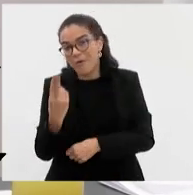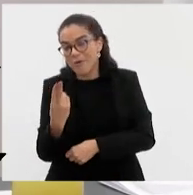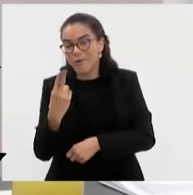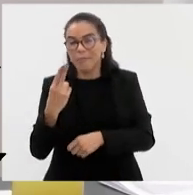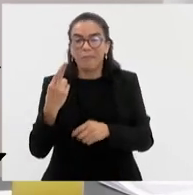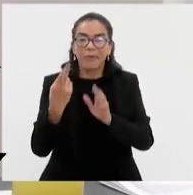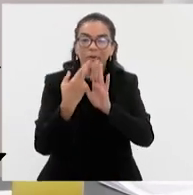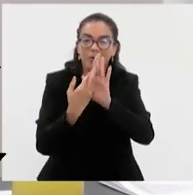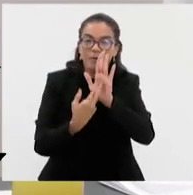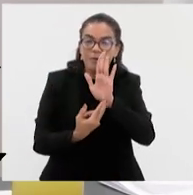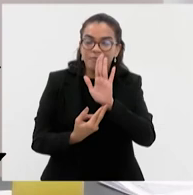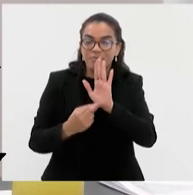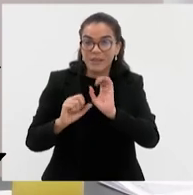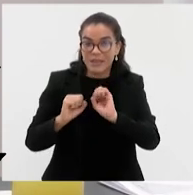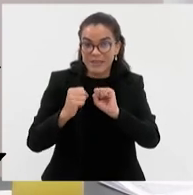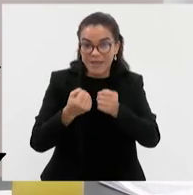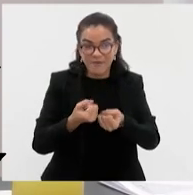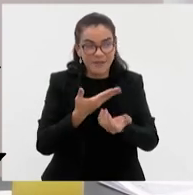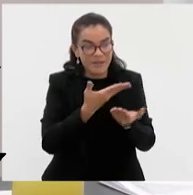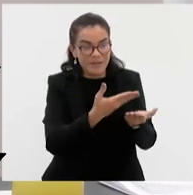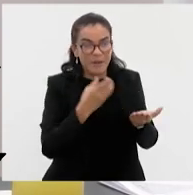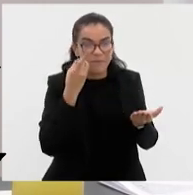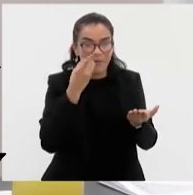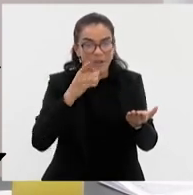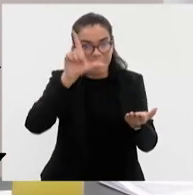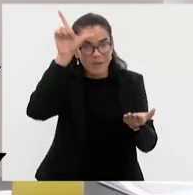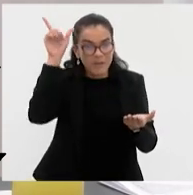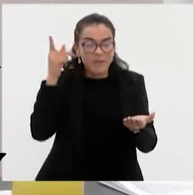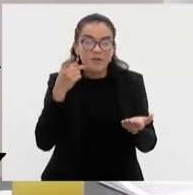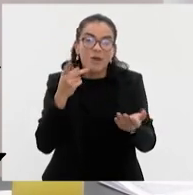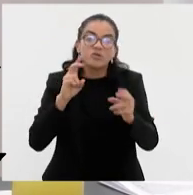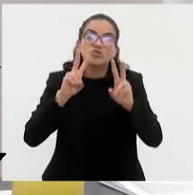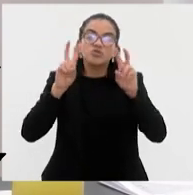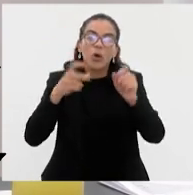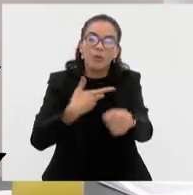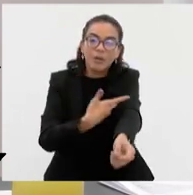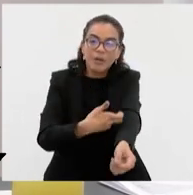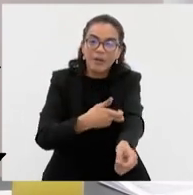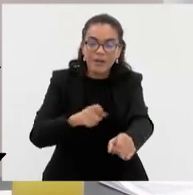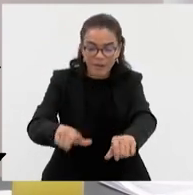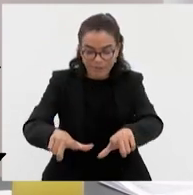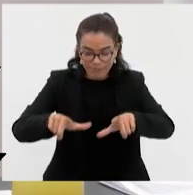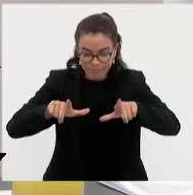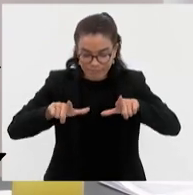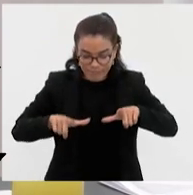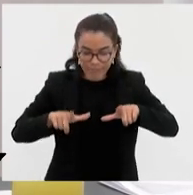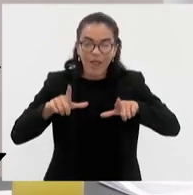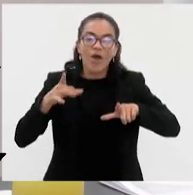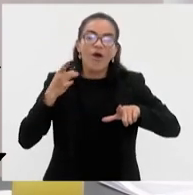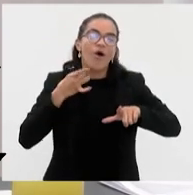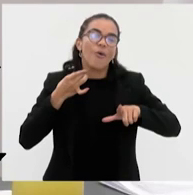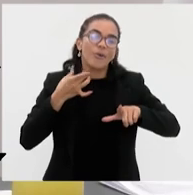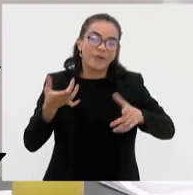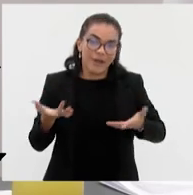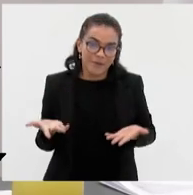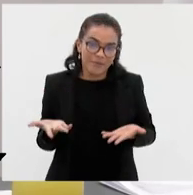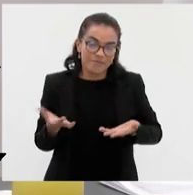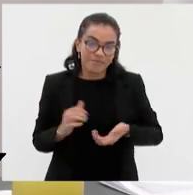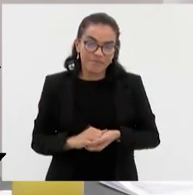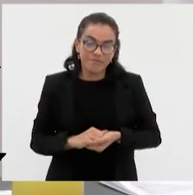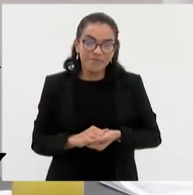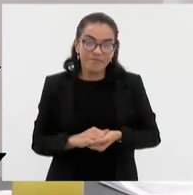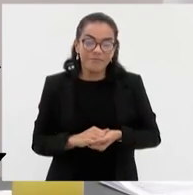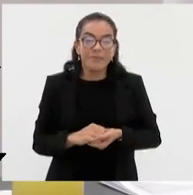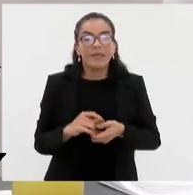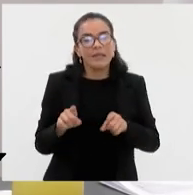critério defendido pelo deputado Luiz Paulo, de testagem hormonal. O fato é que é uma lei, embora outras